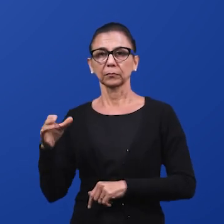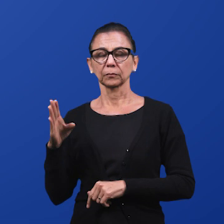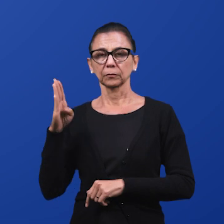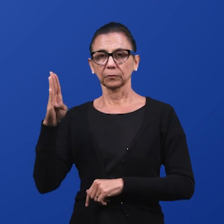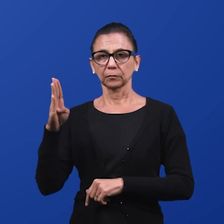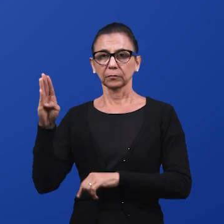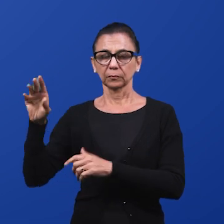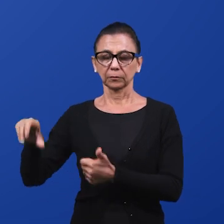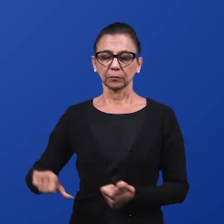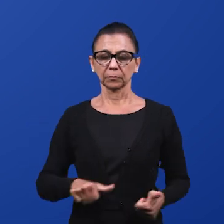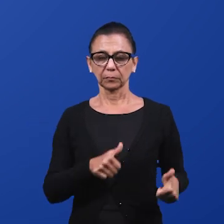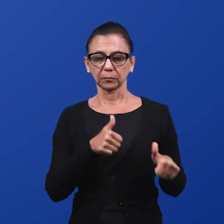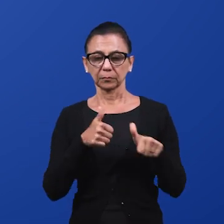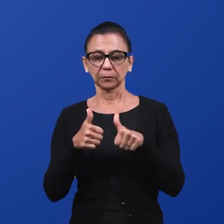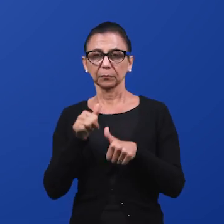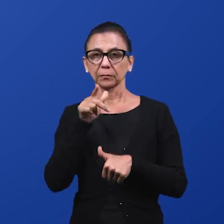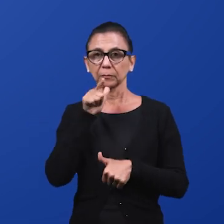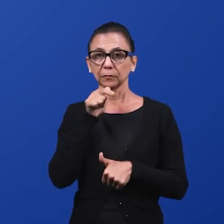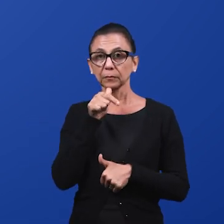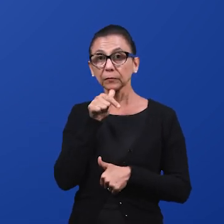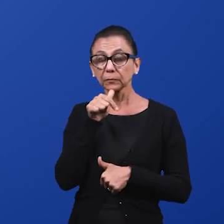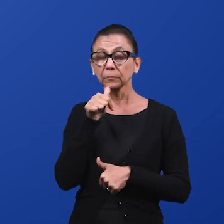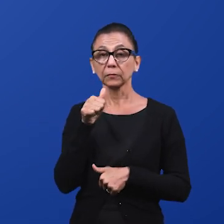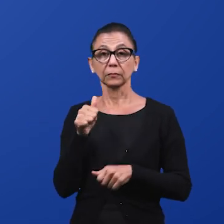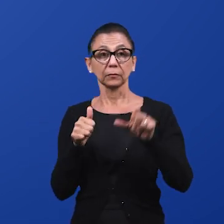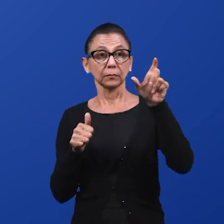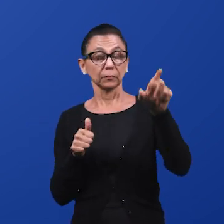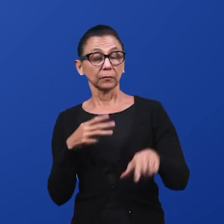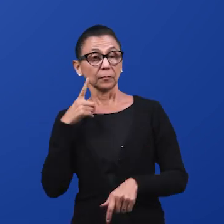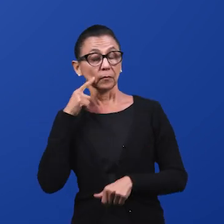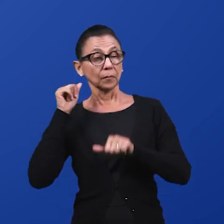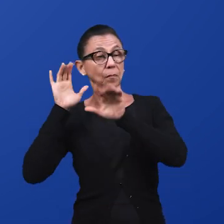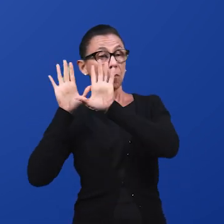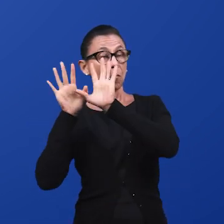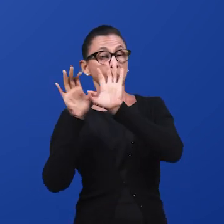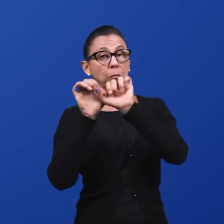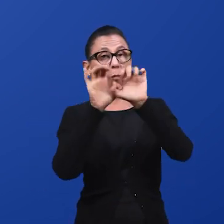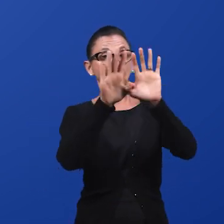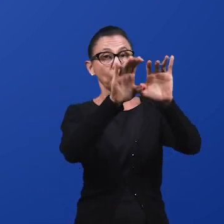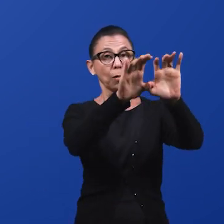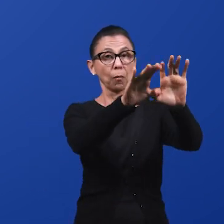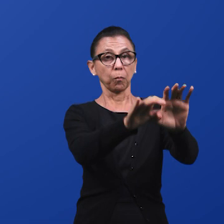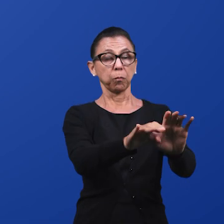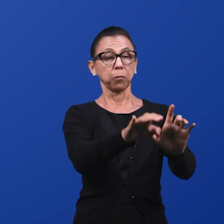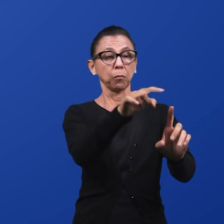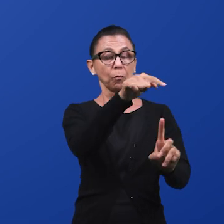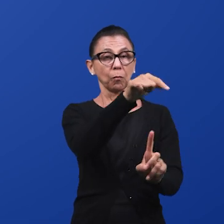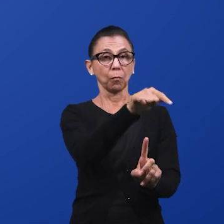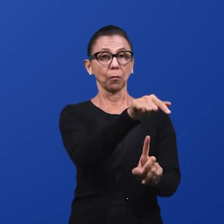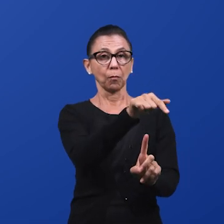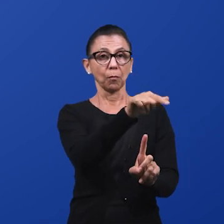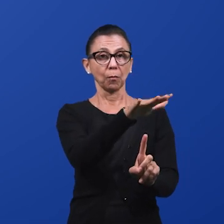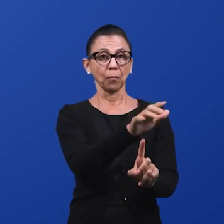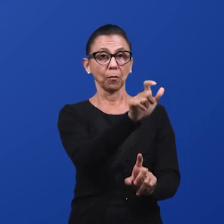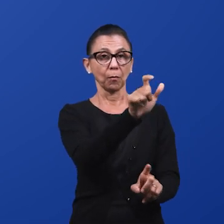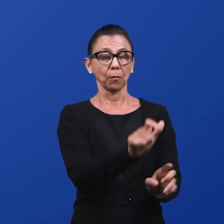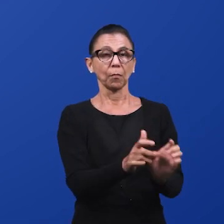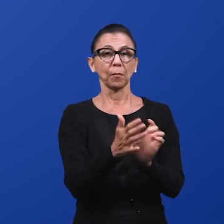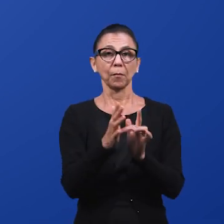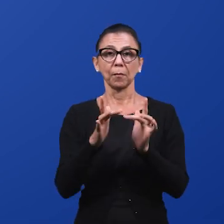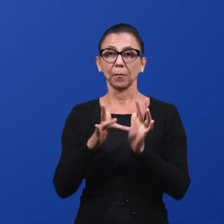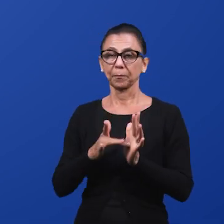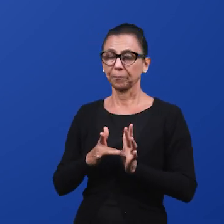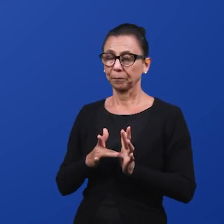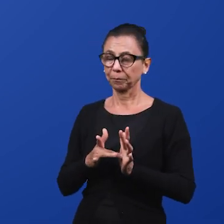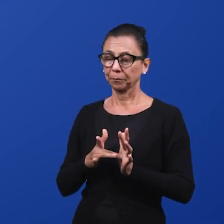testificou dizendo: Eu vi o Espírito descer do céu como uma pomba e repousar sobre ele. Profeticamente era necessário